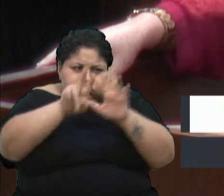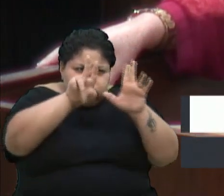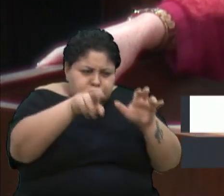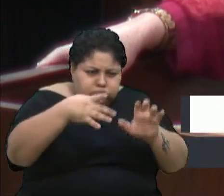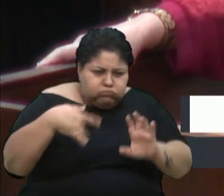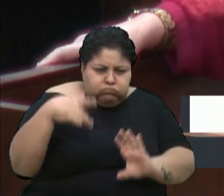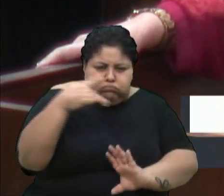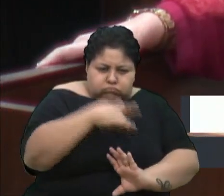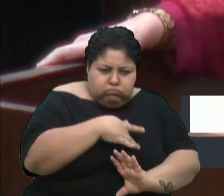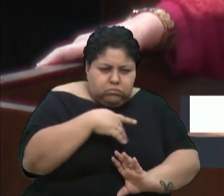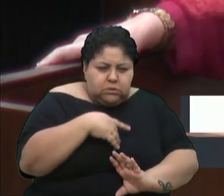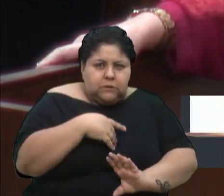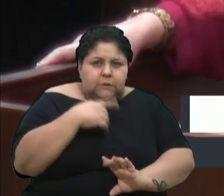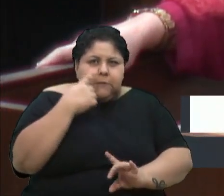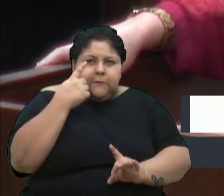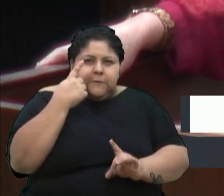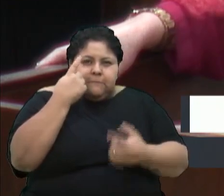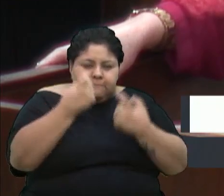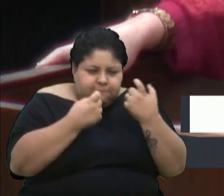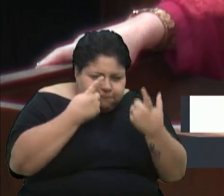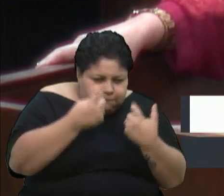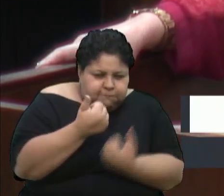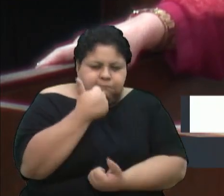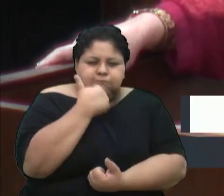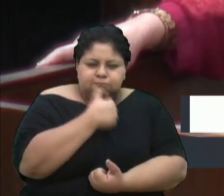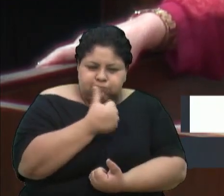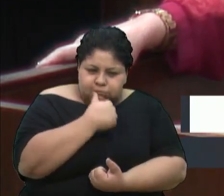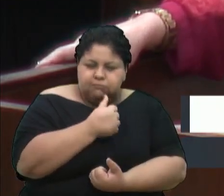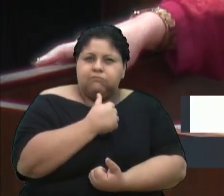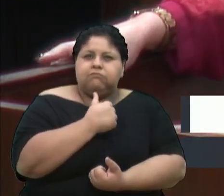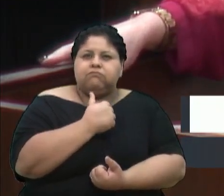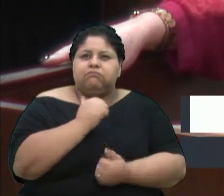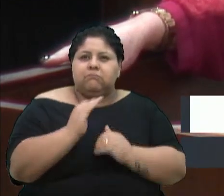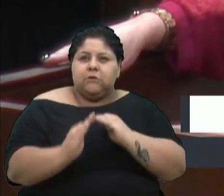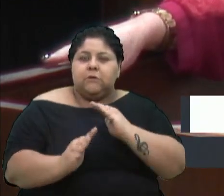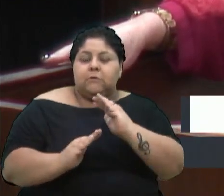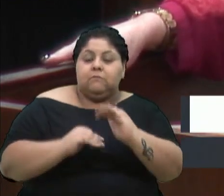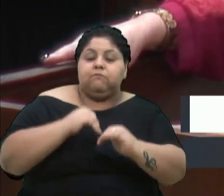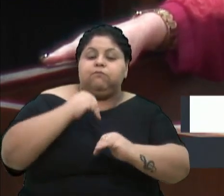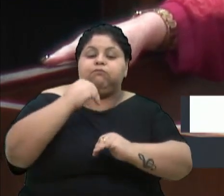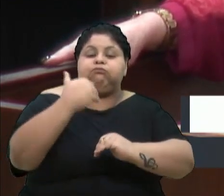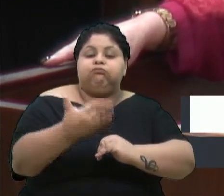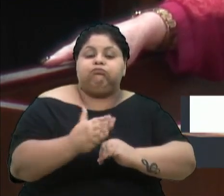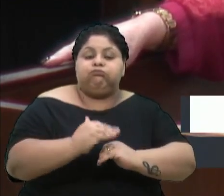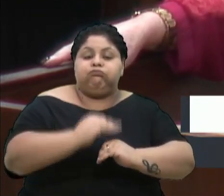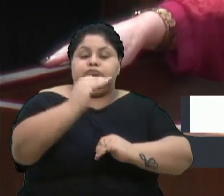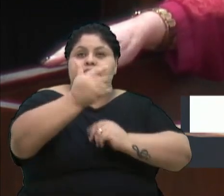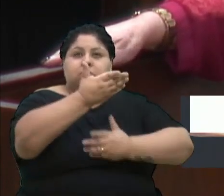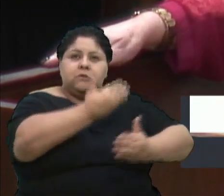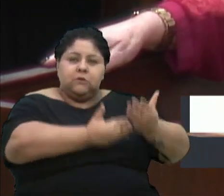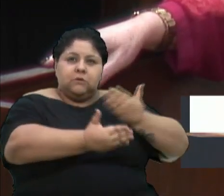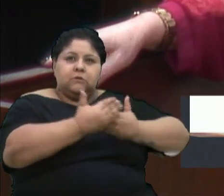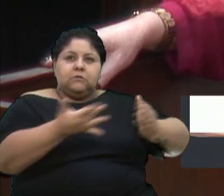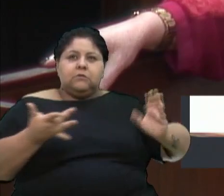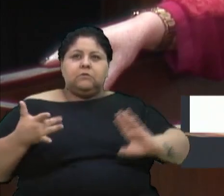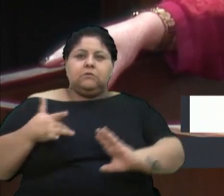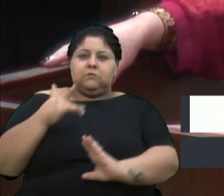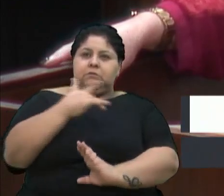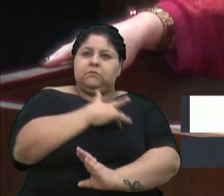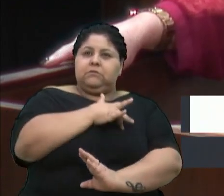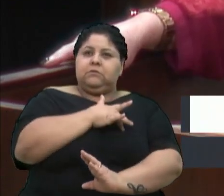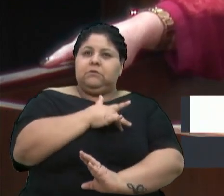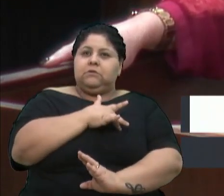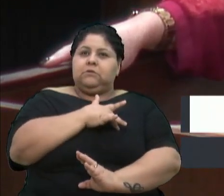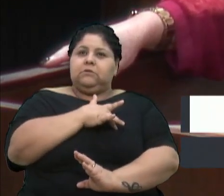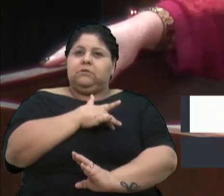se percebe que mulheres são as que vão muito mais no atendimento à saúde do que os